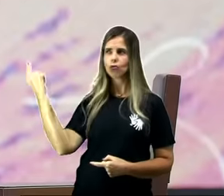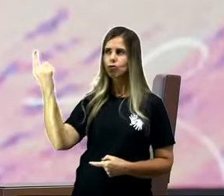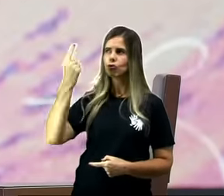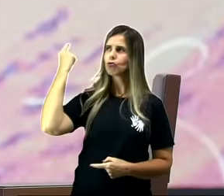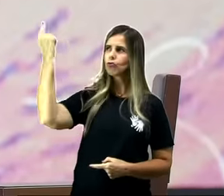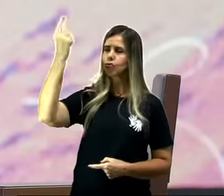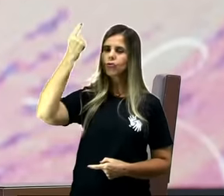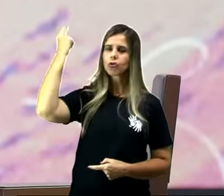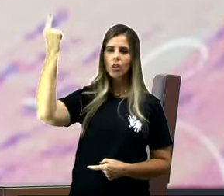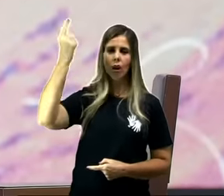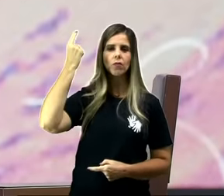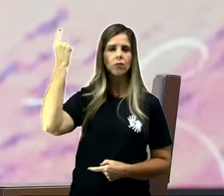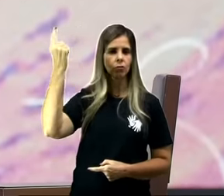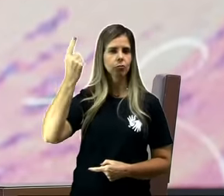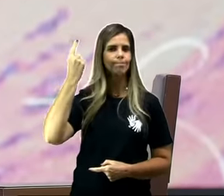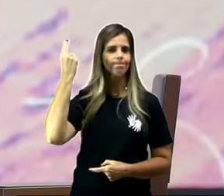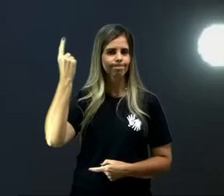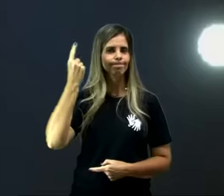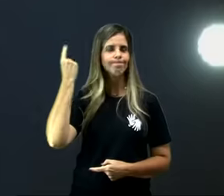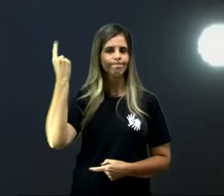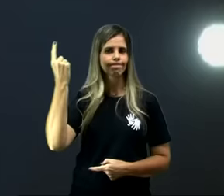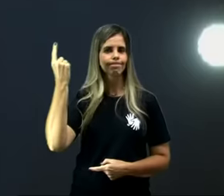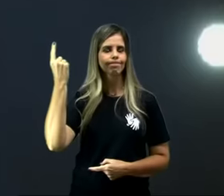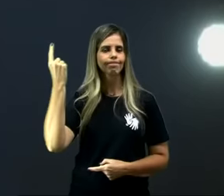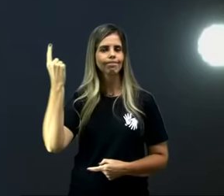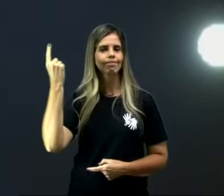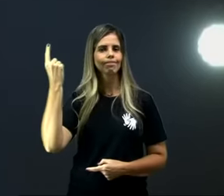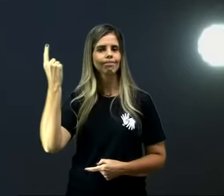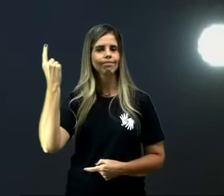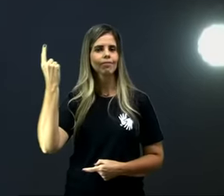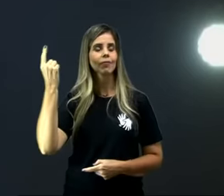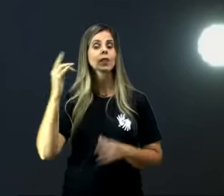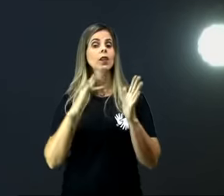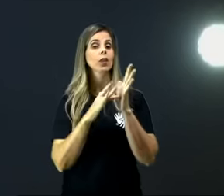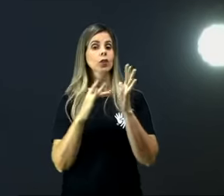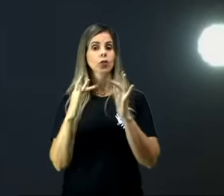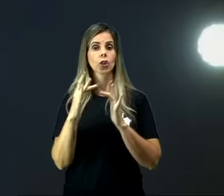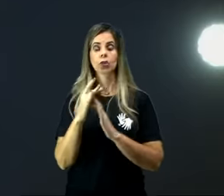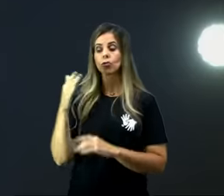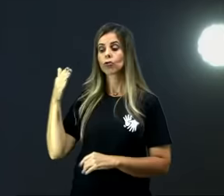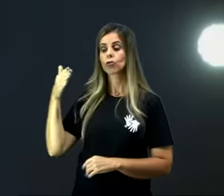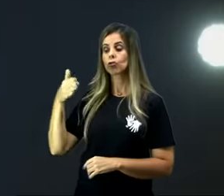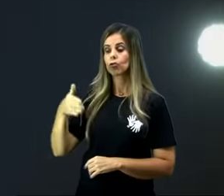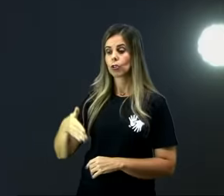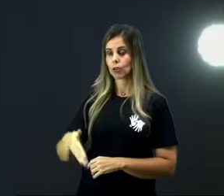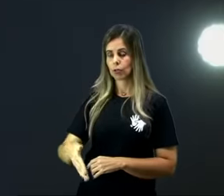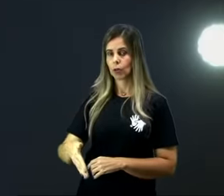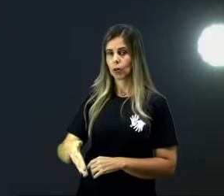Refaíns. Por isso, na minha versão que eu li, está dizendo que Jesus chegou em